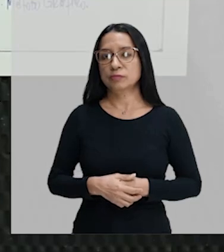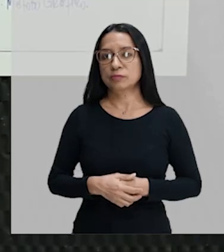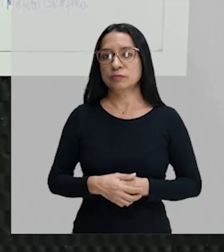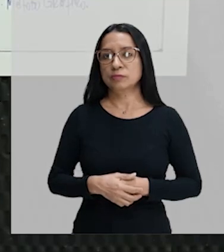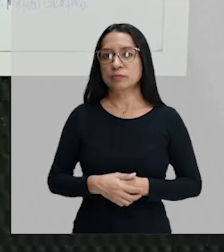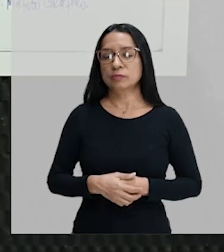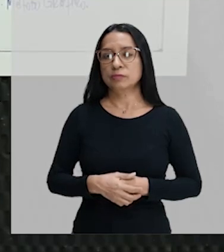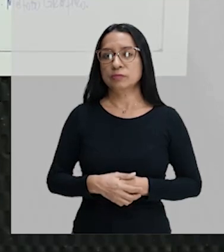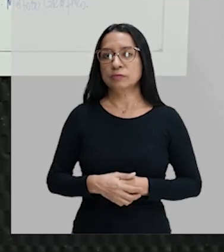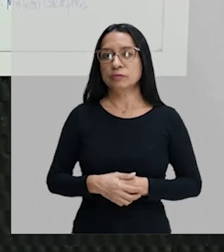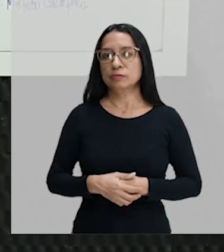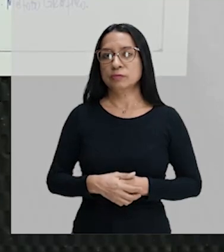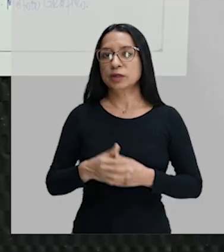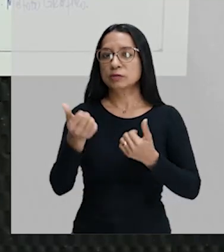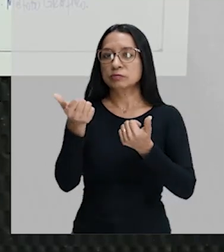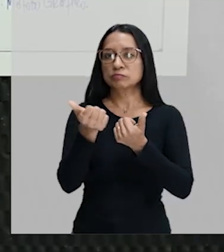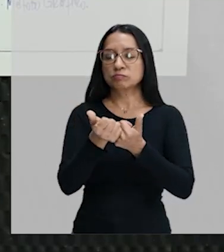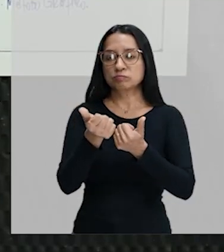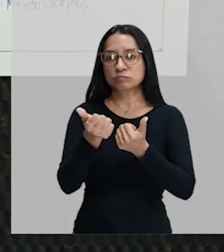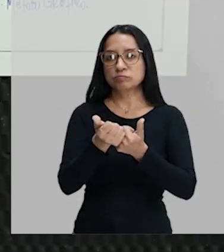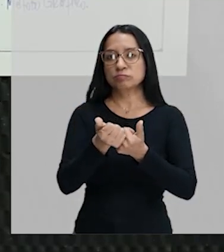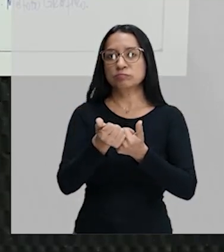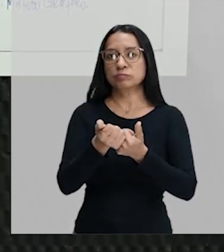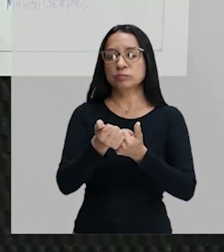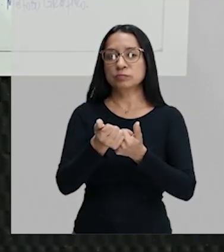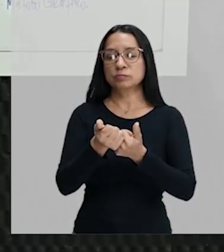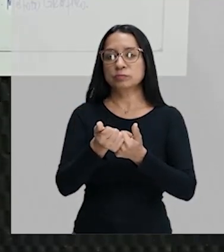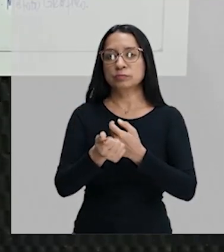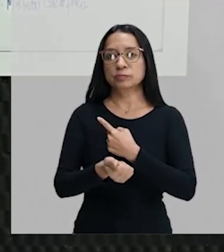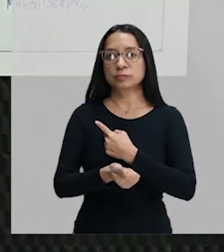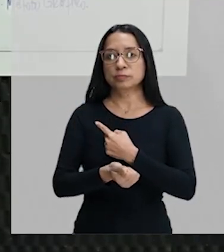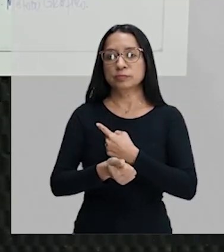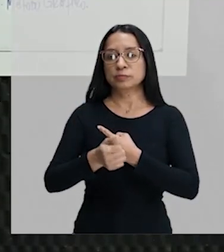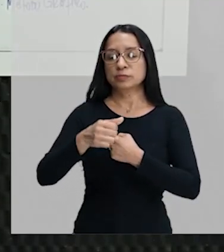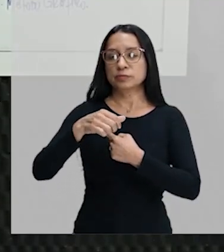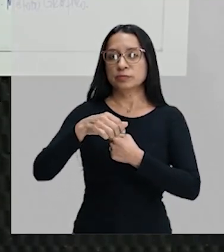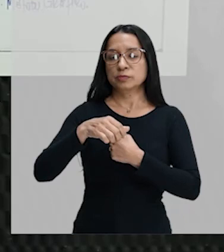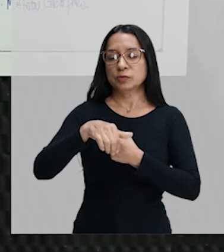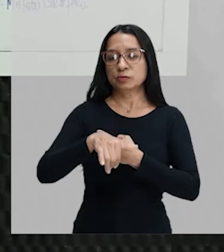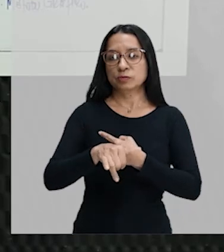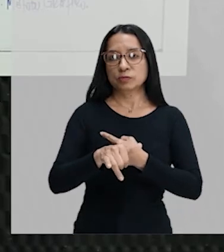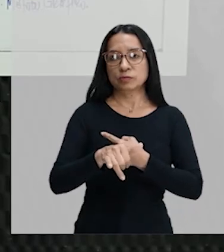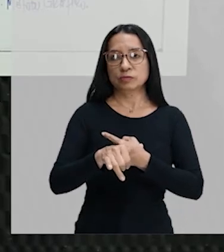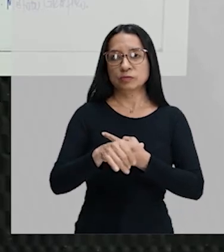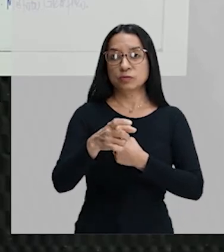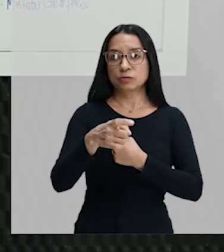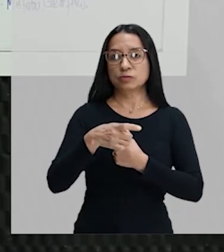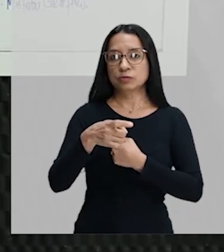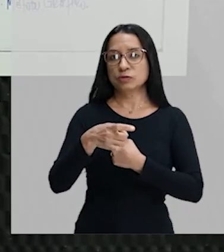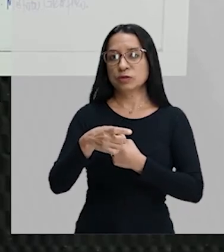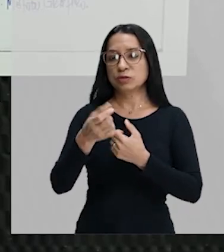Certo? Vamos substituir, nesse caso, o x por 0.